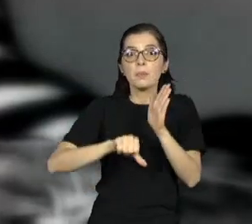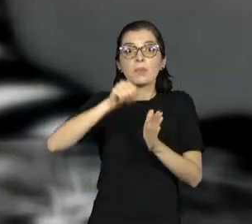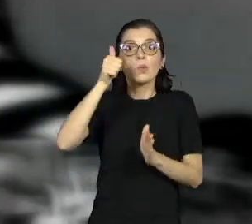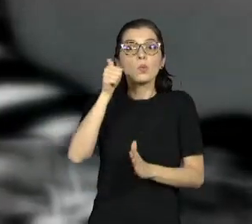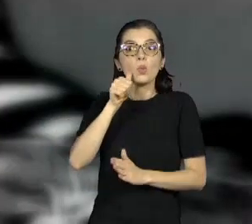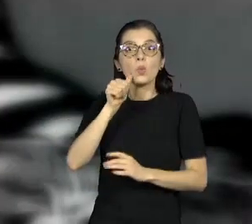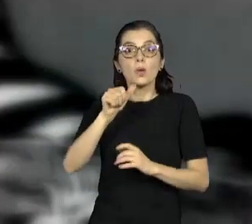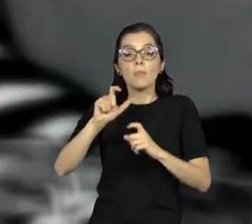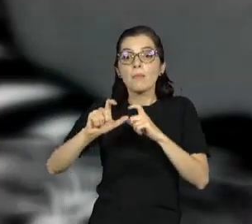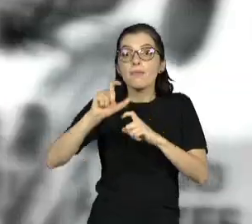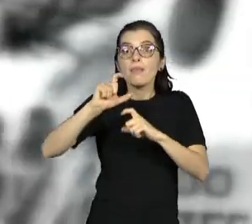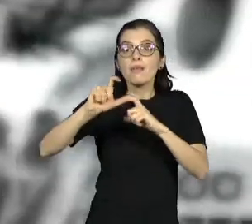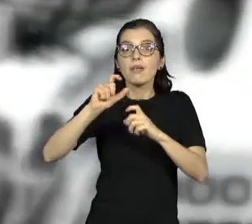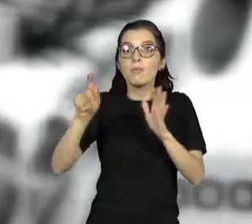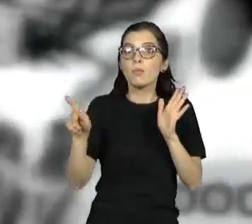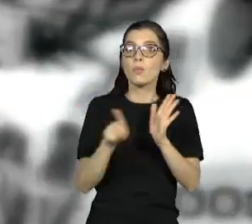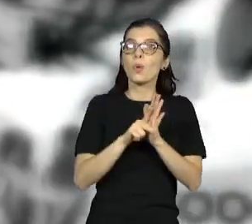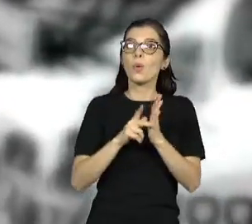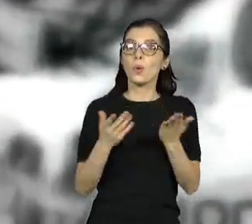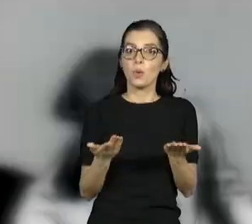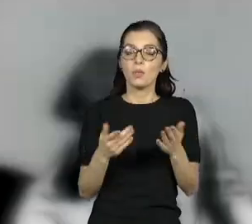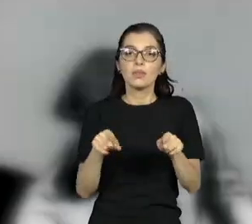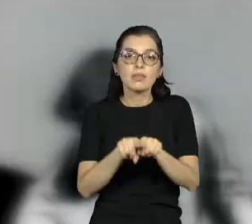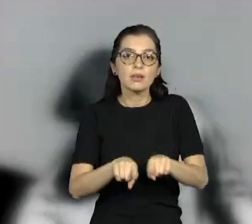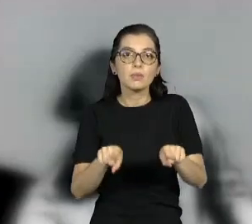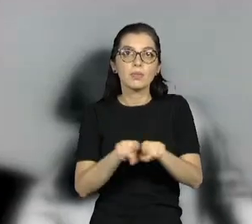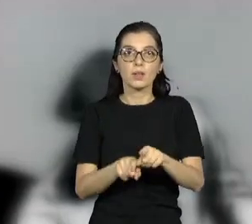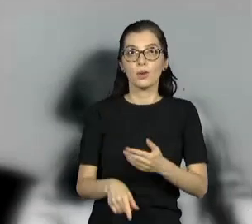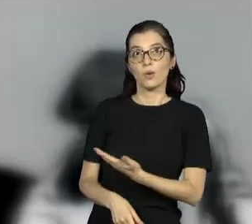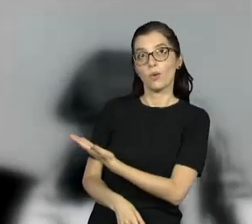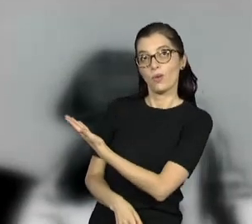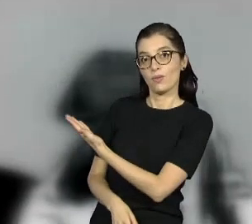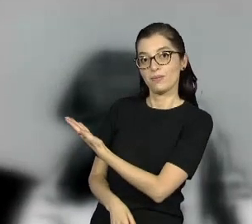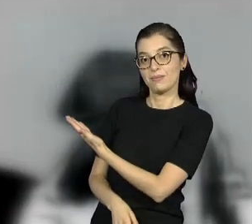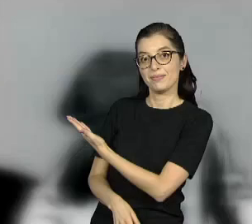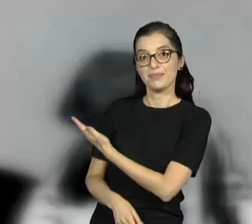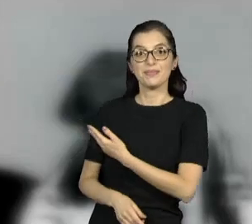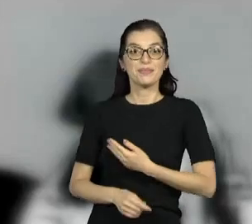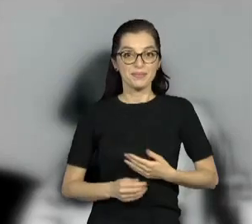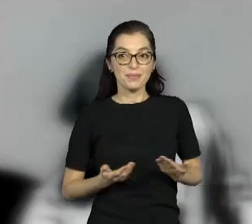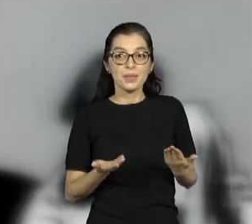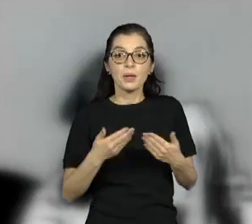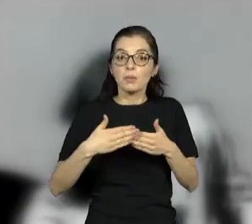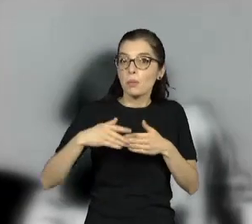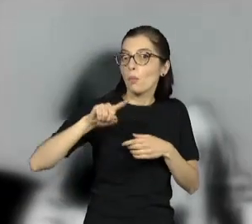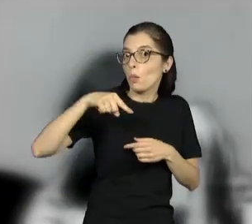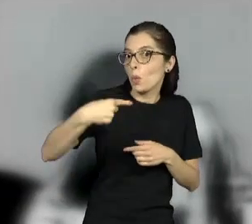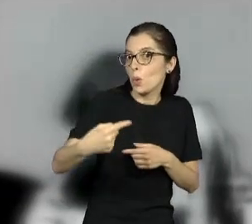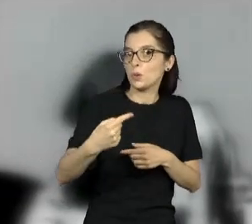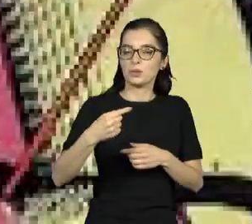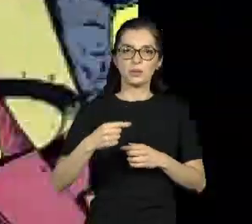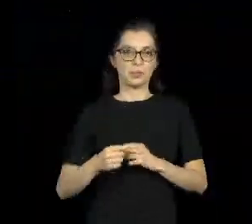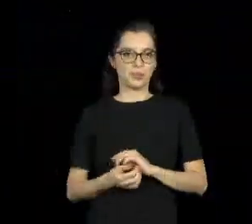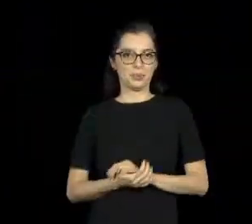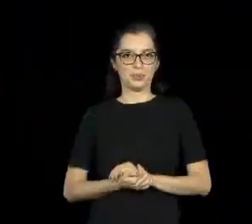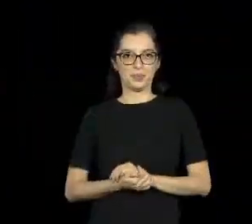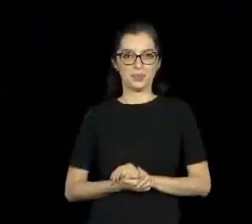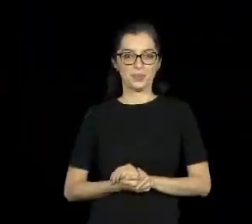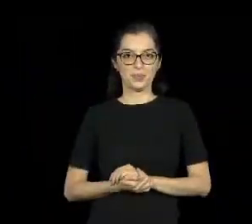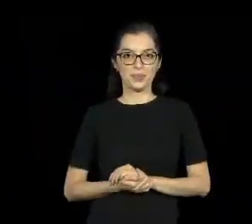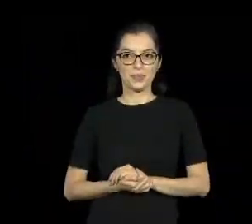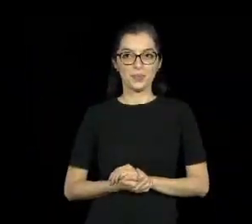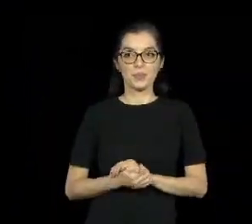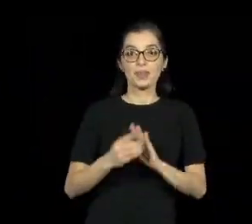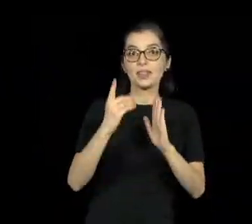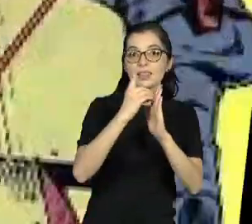própria, e os personagens Wonder Man e The Flame, que vieram logo depois. Na década de